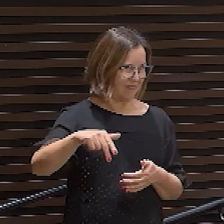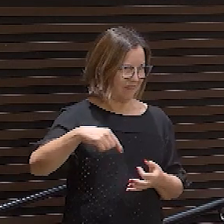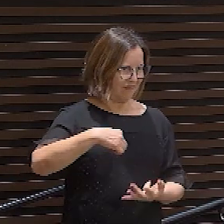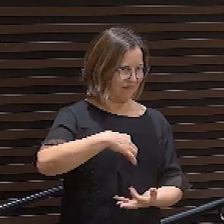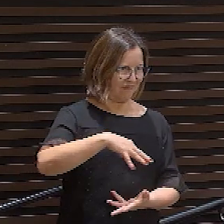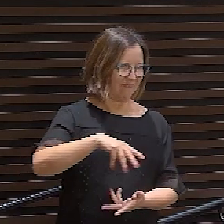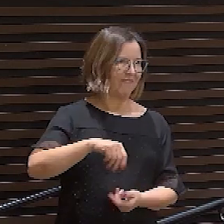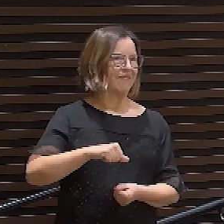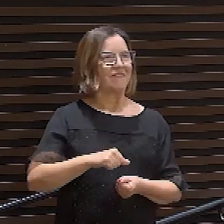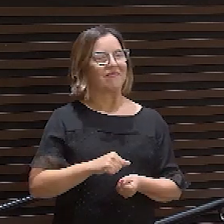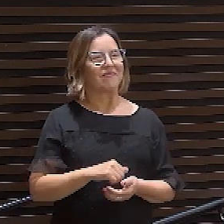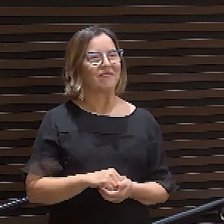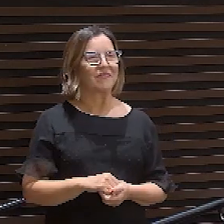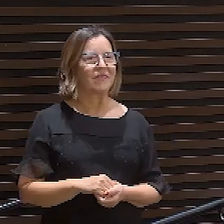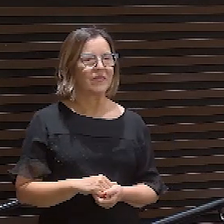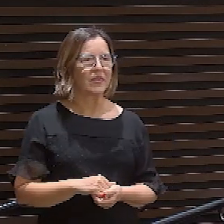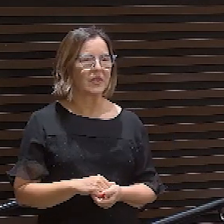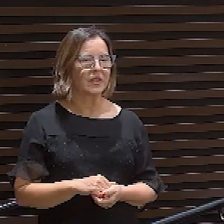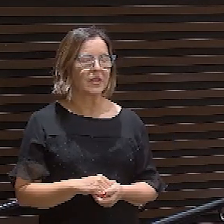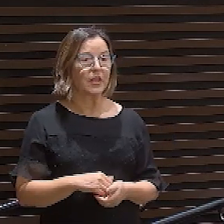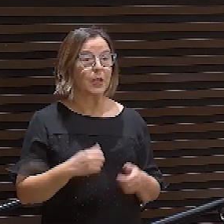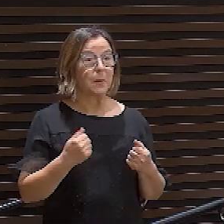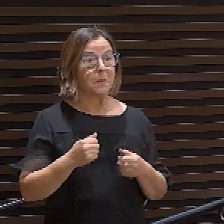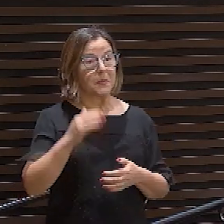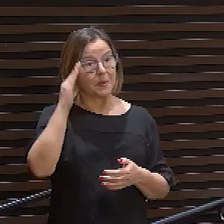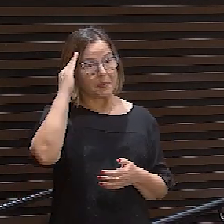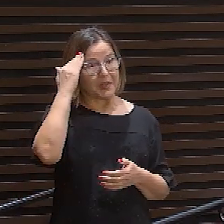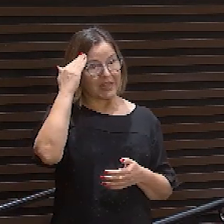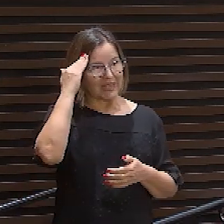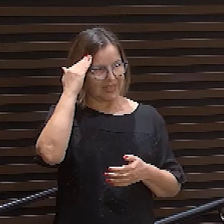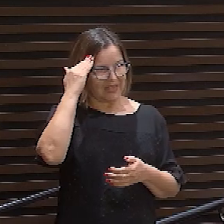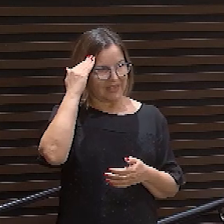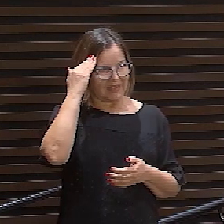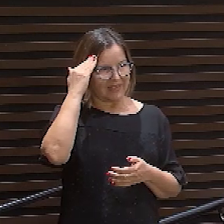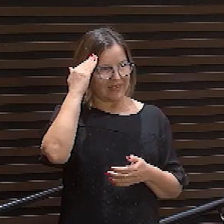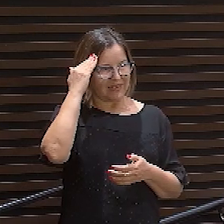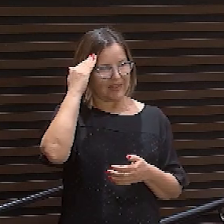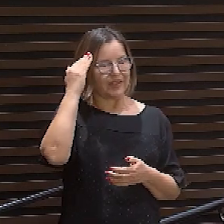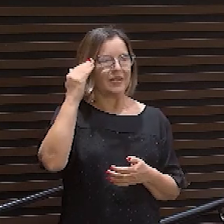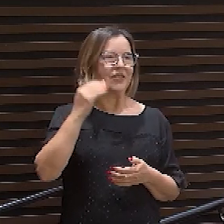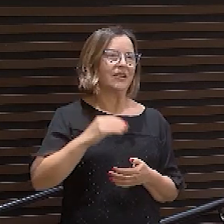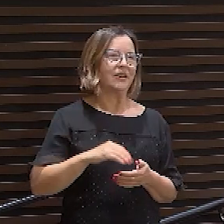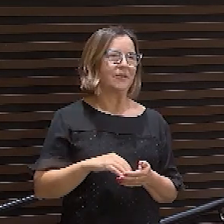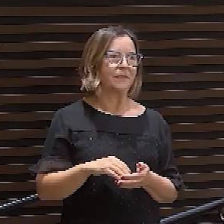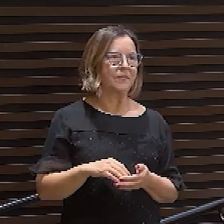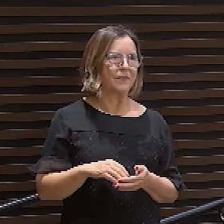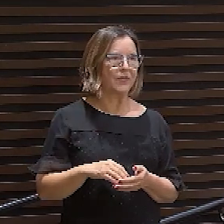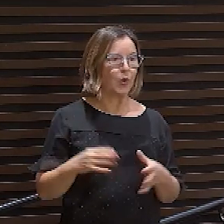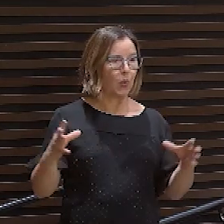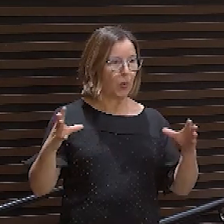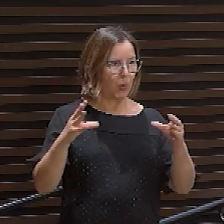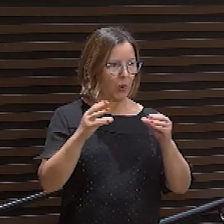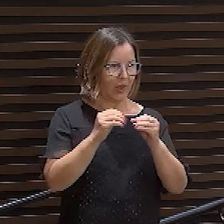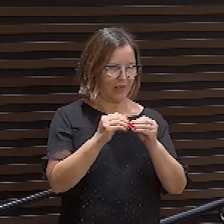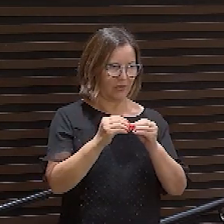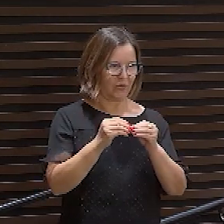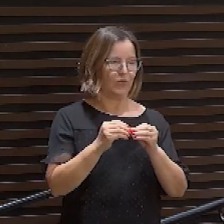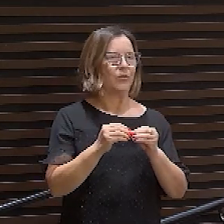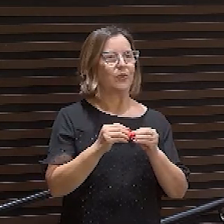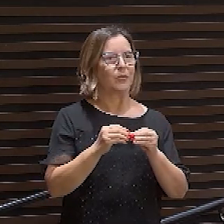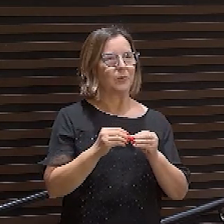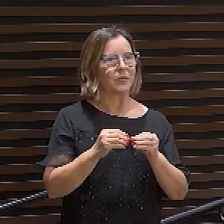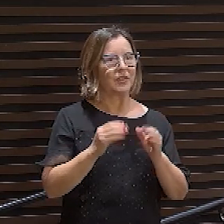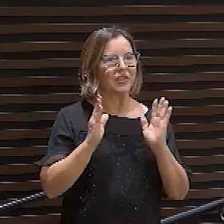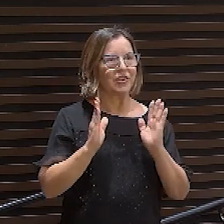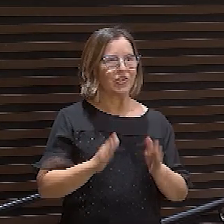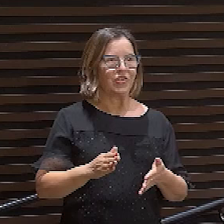nós temos que entender um pouquinho do contexto que já falamos na última vez que aqui pregamos, que ele